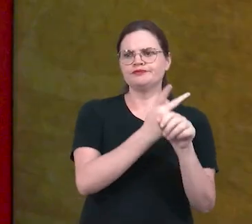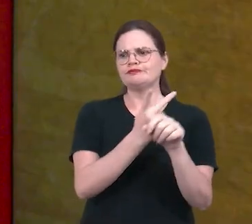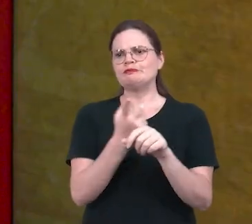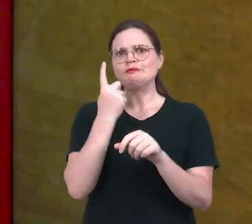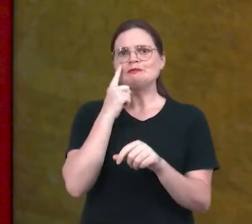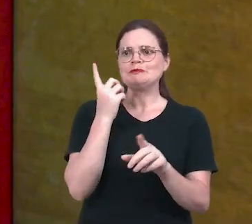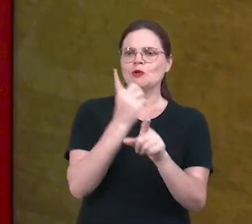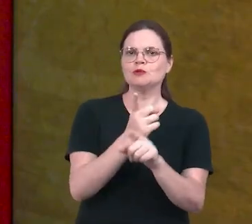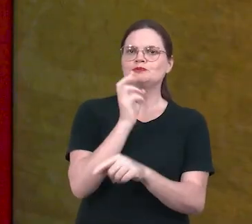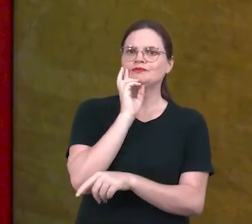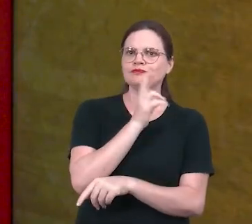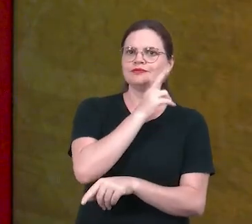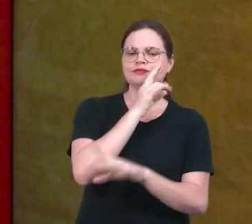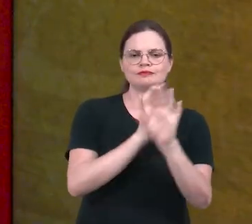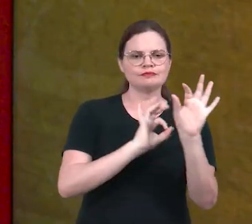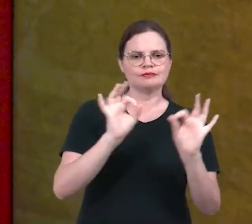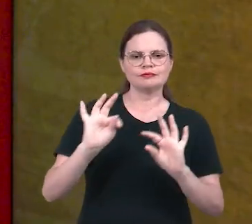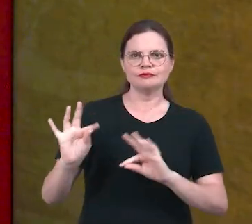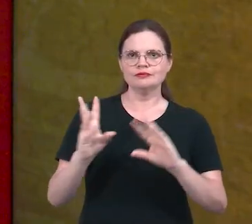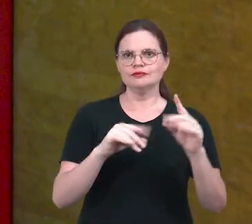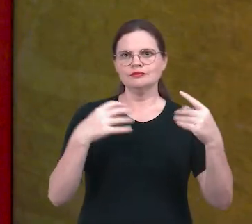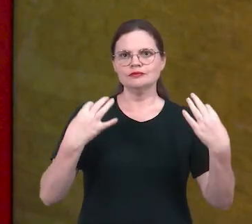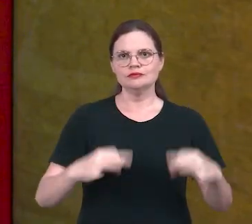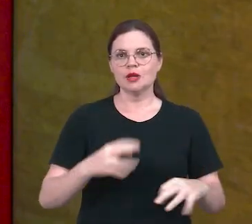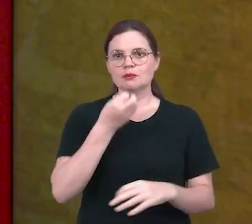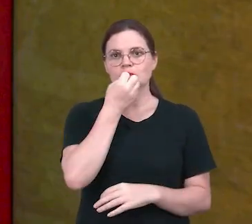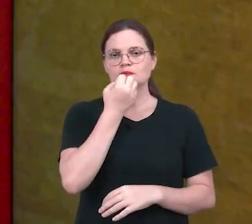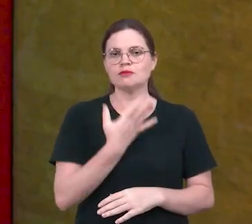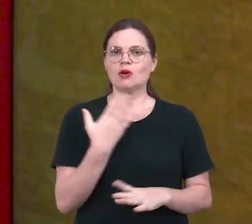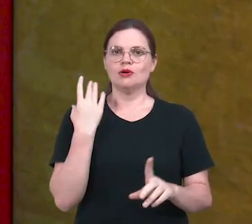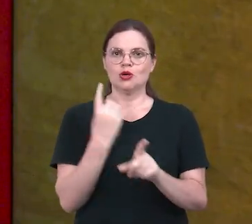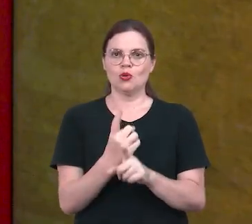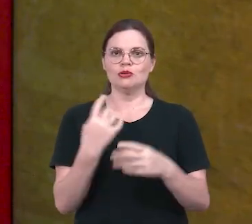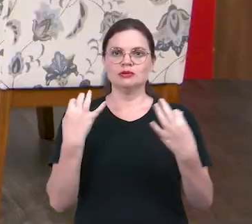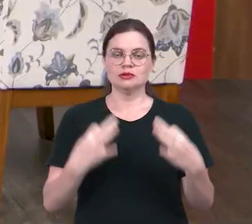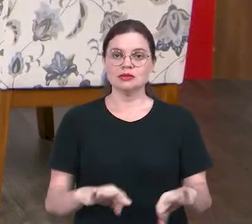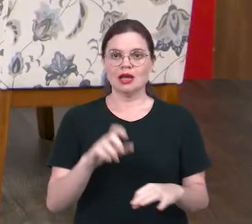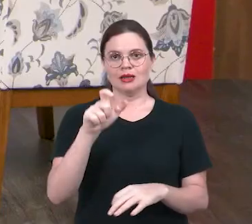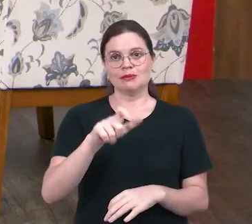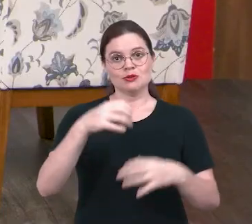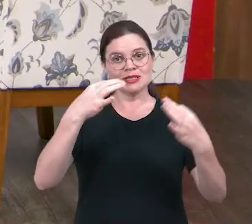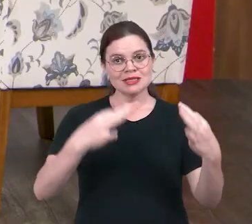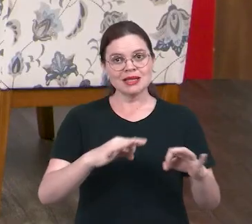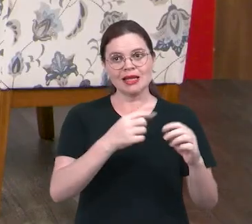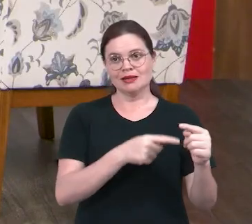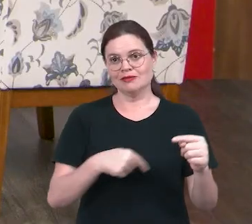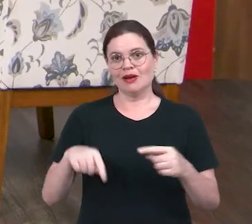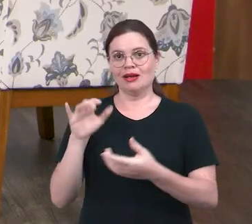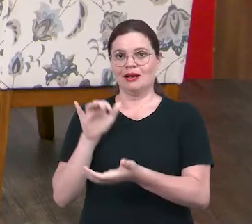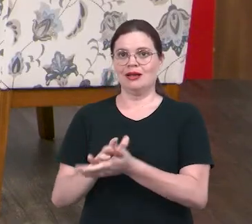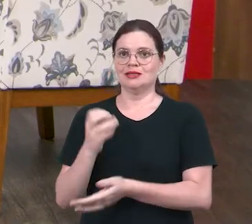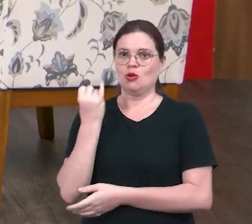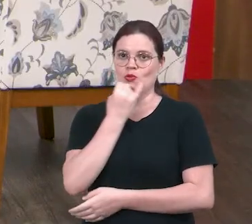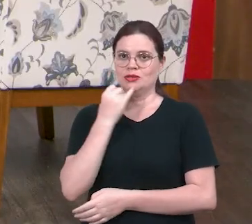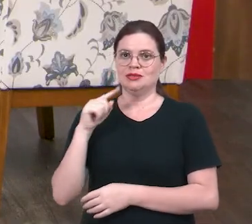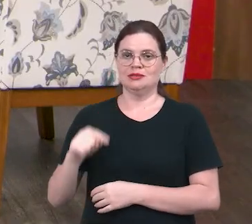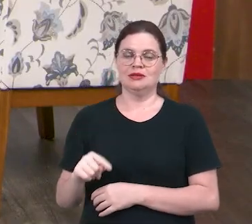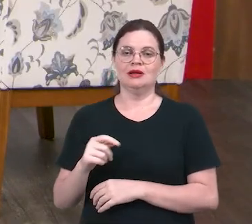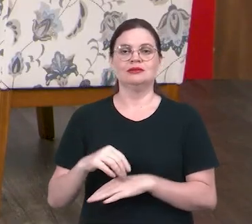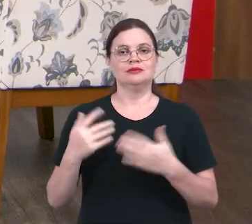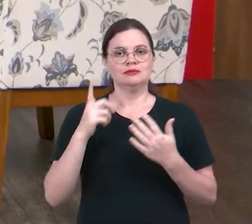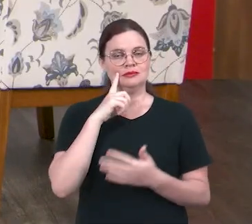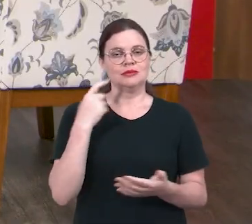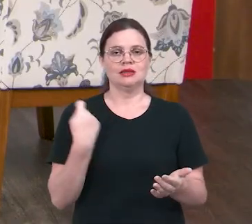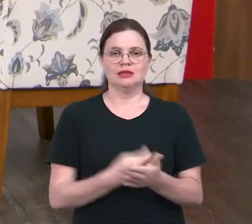as coisas para que acontecesse o bom encontro, né? Então, isso foi fundamental naquela constituição,